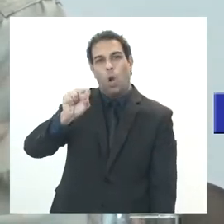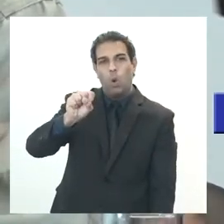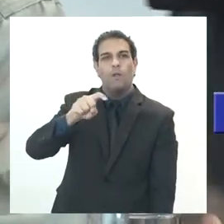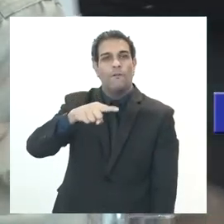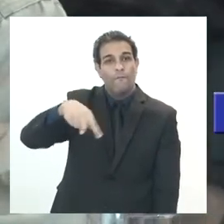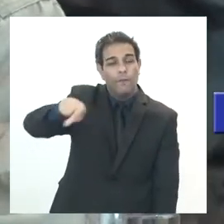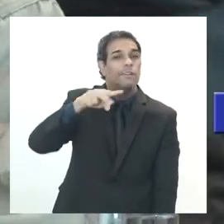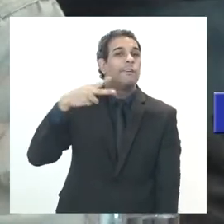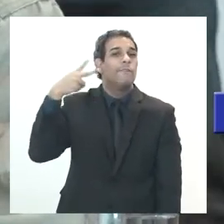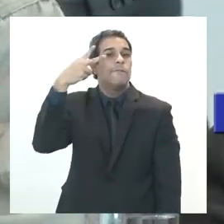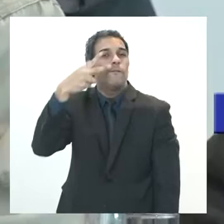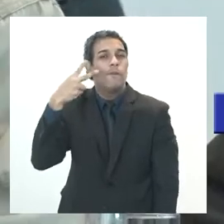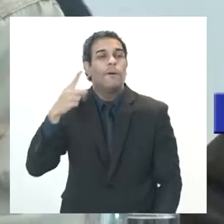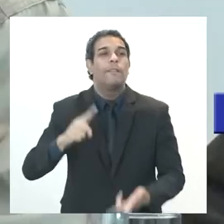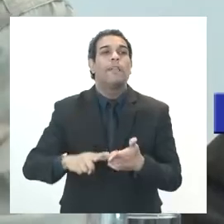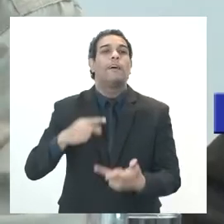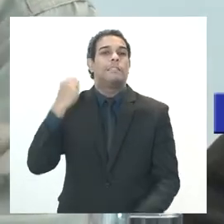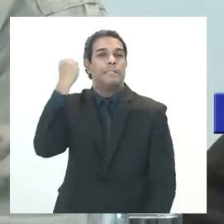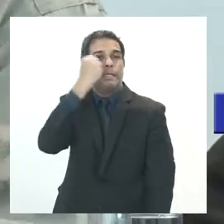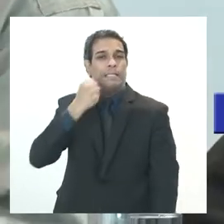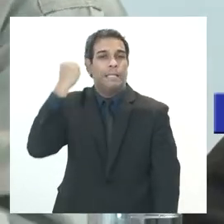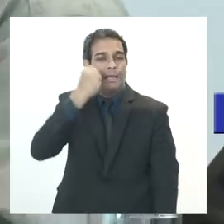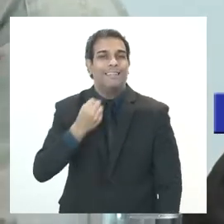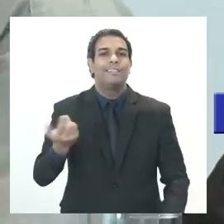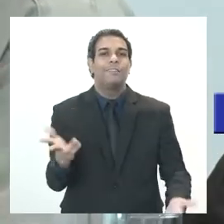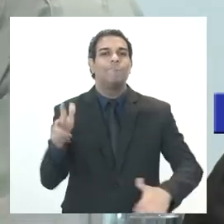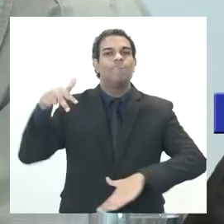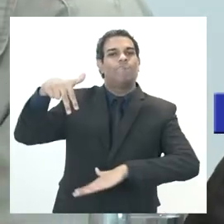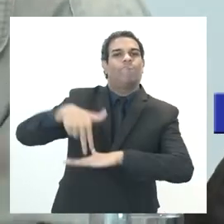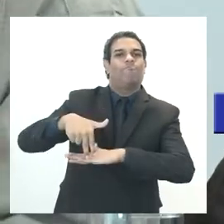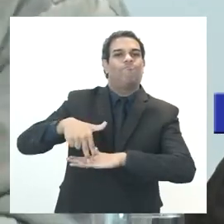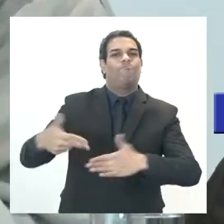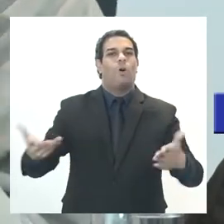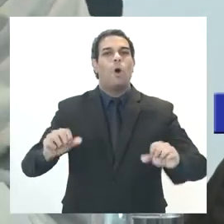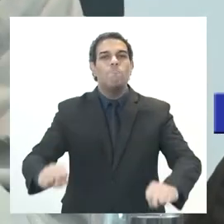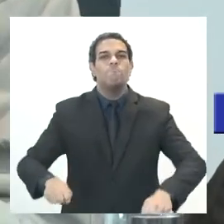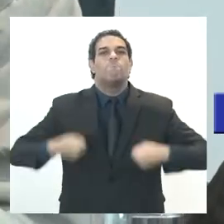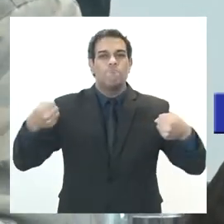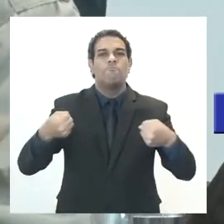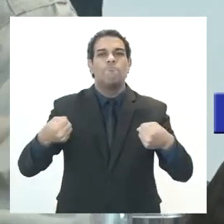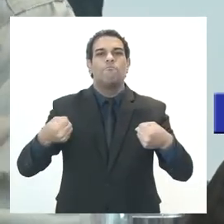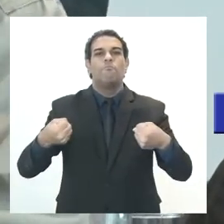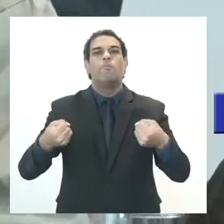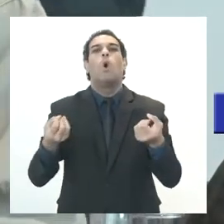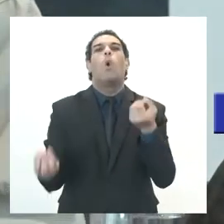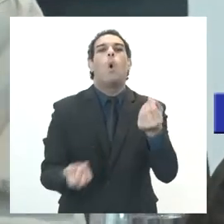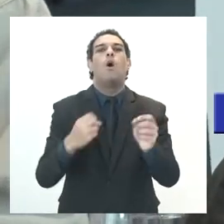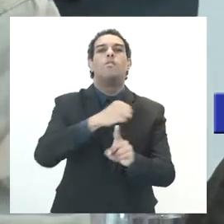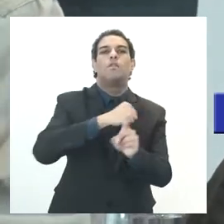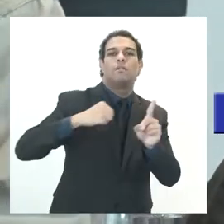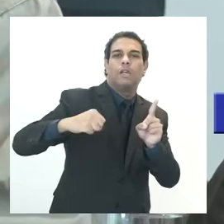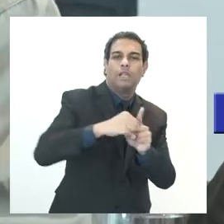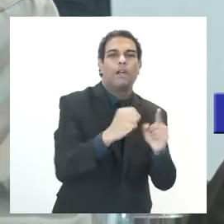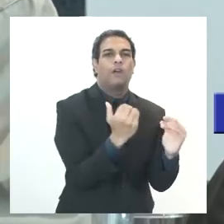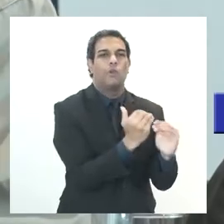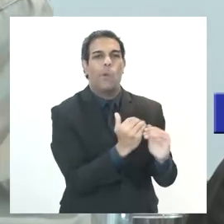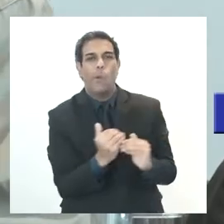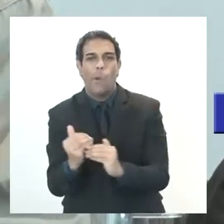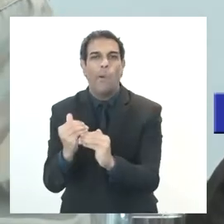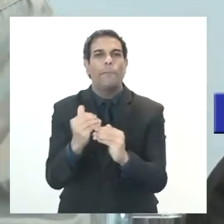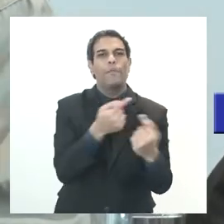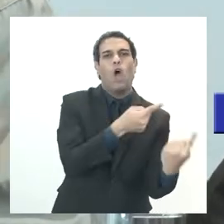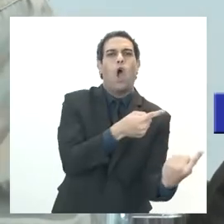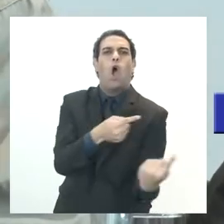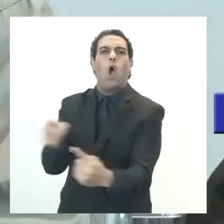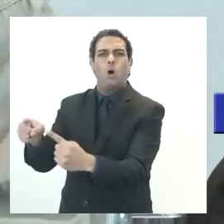vereadores senadores o que estão nesse front in defesa da sociedade contra